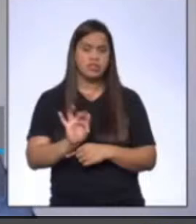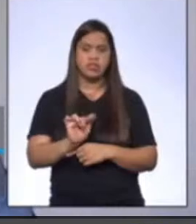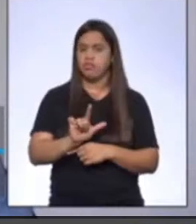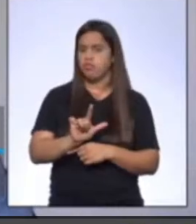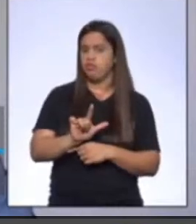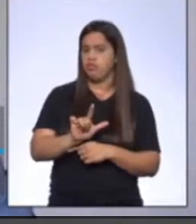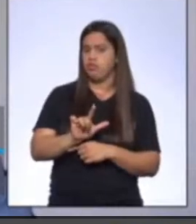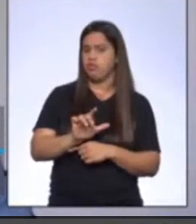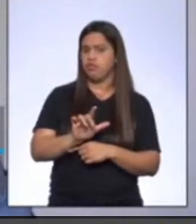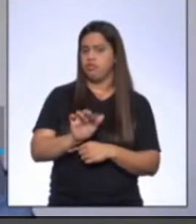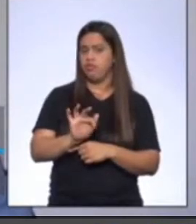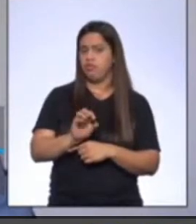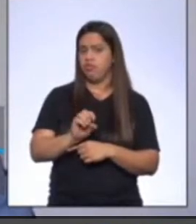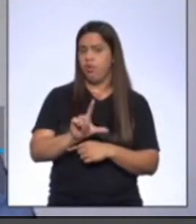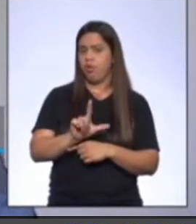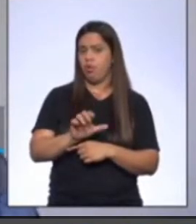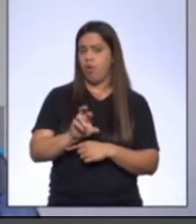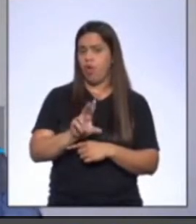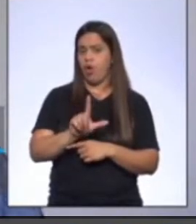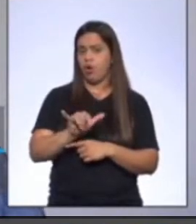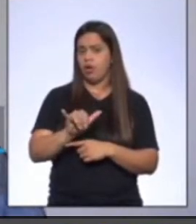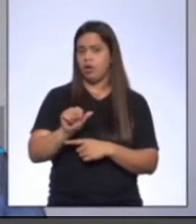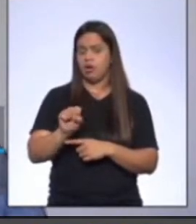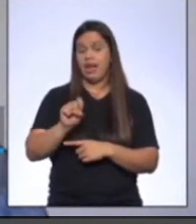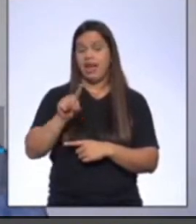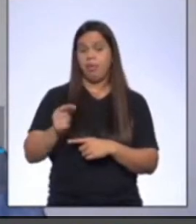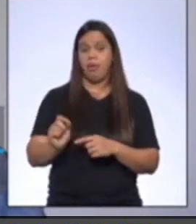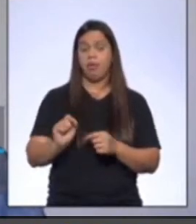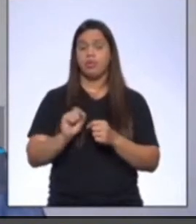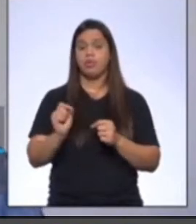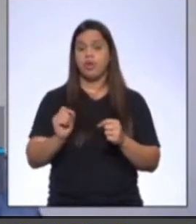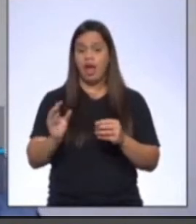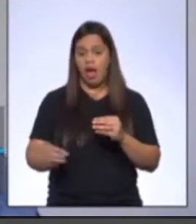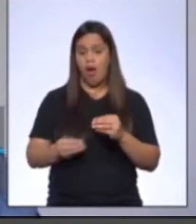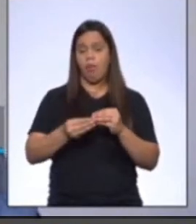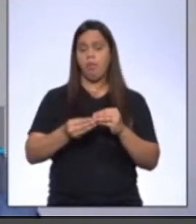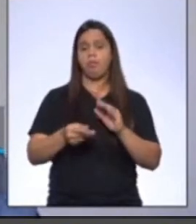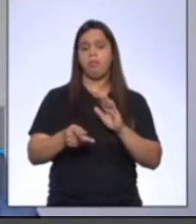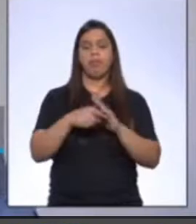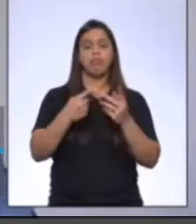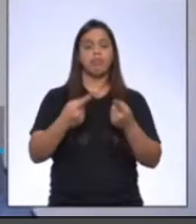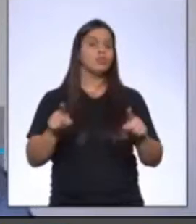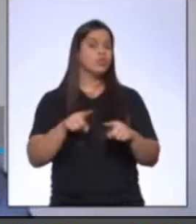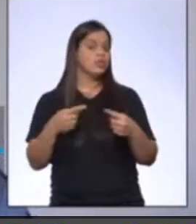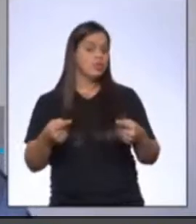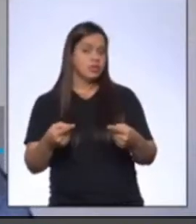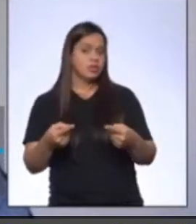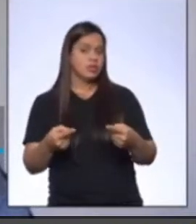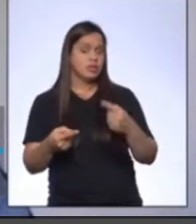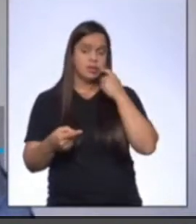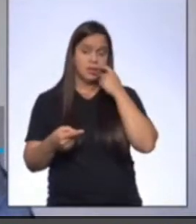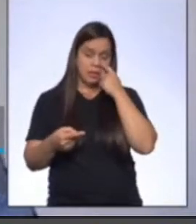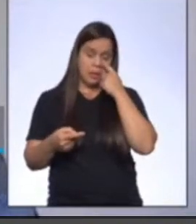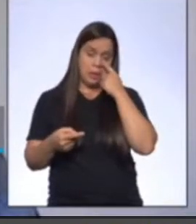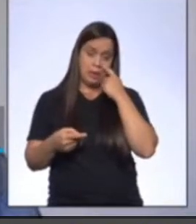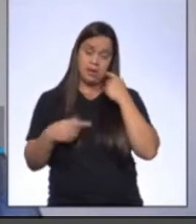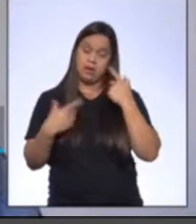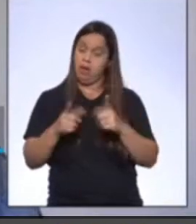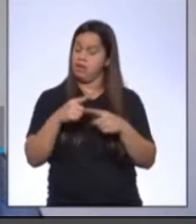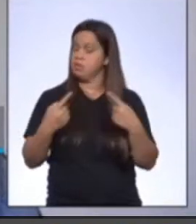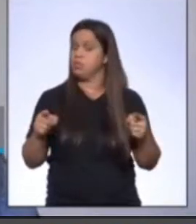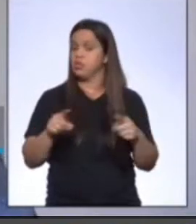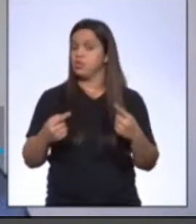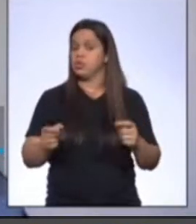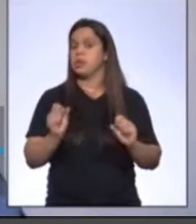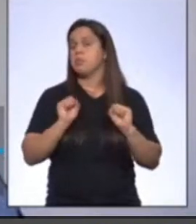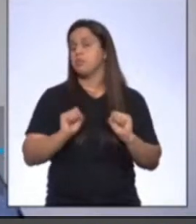também é um complemento do músicas. As músicas são folclóricas, as músicas são sérvias. As músicas